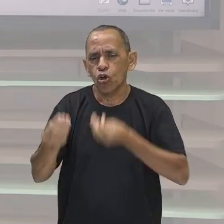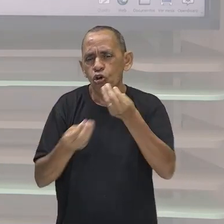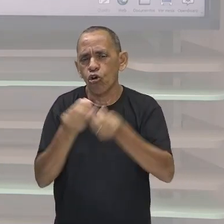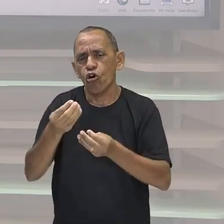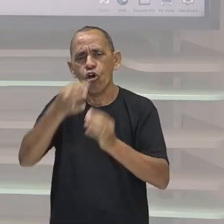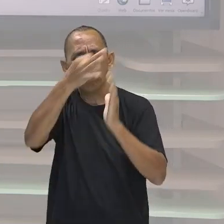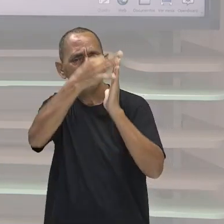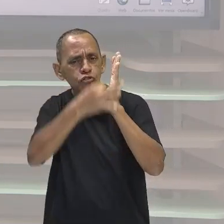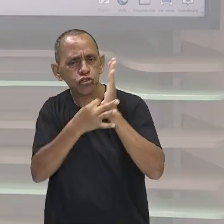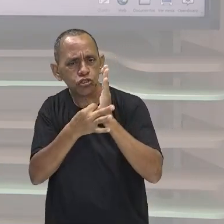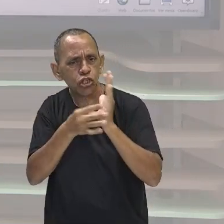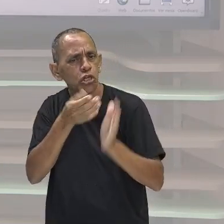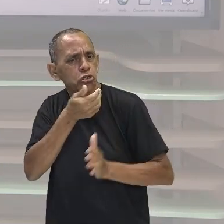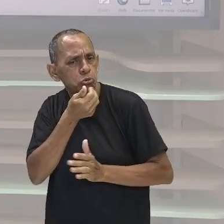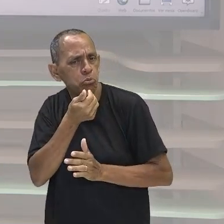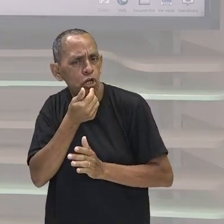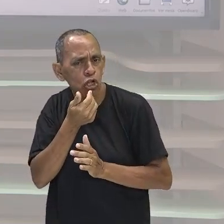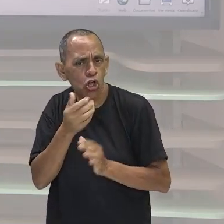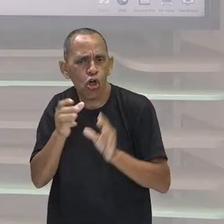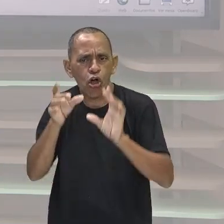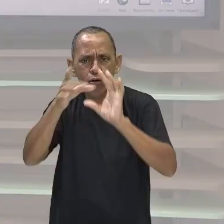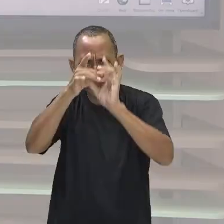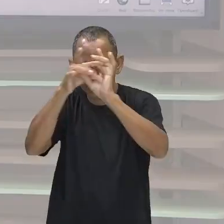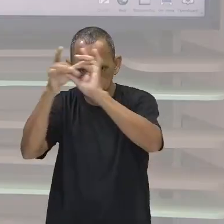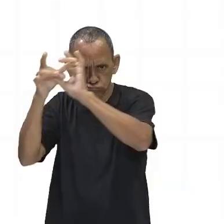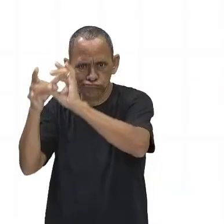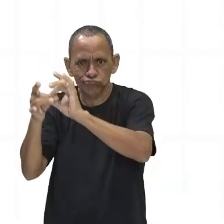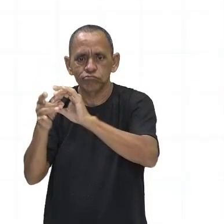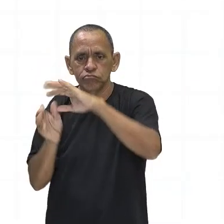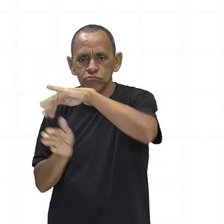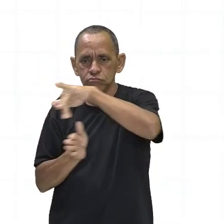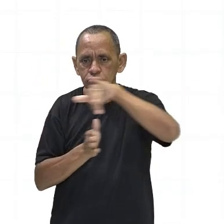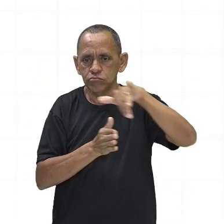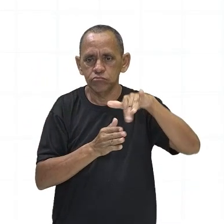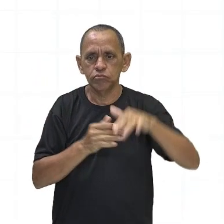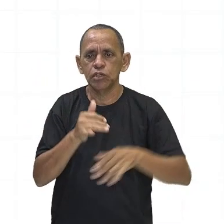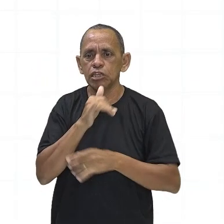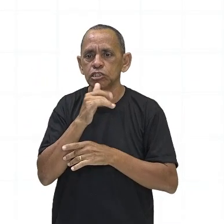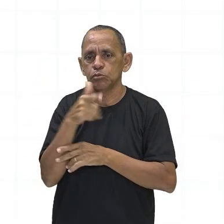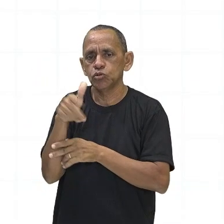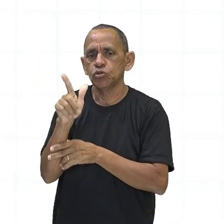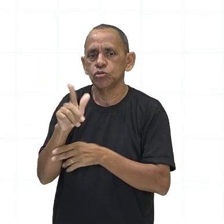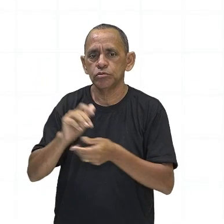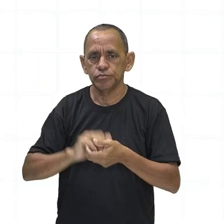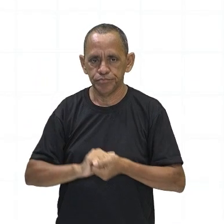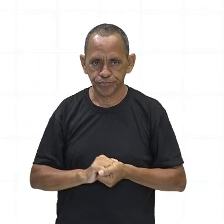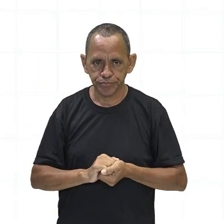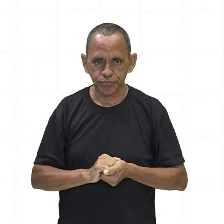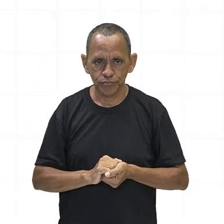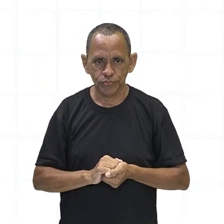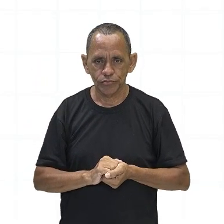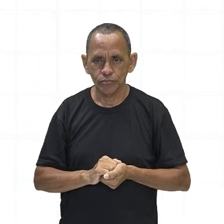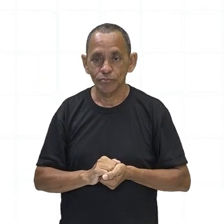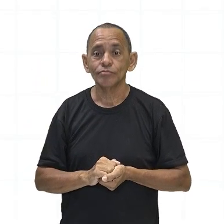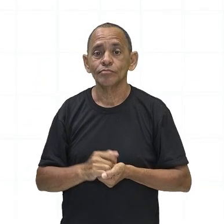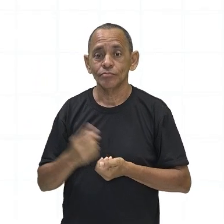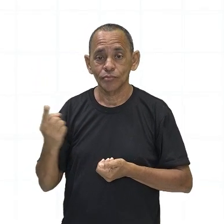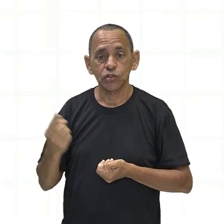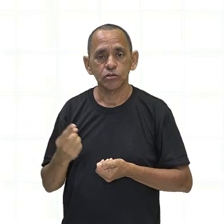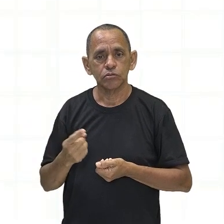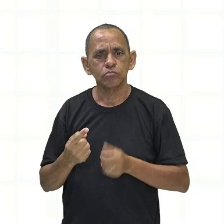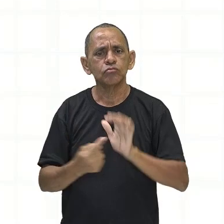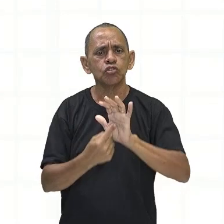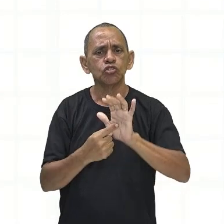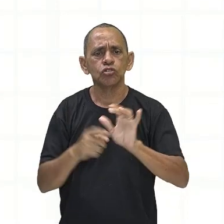coeso, sem ficar cansativo. Agora vamos ver mais exemplos aqui para você. Olha só. Temos esse outro exemplo aqui para você que nós trouxemos, olha